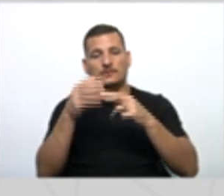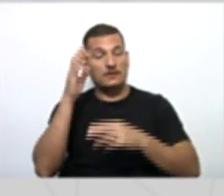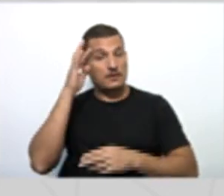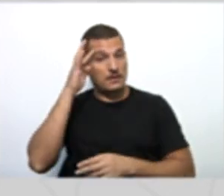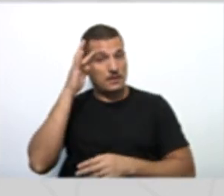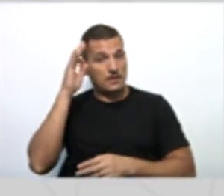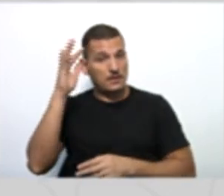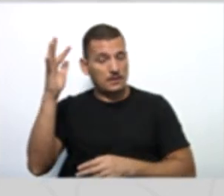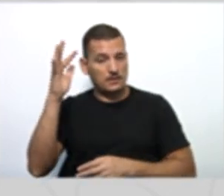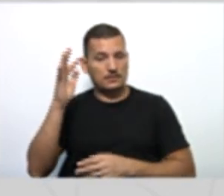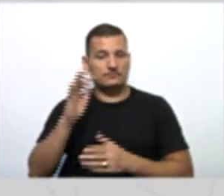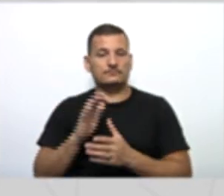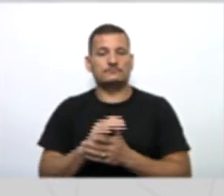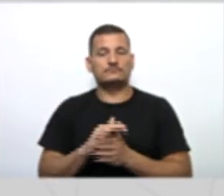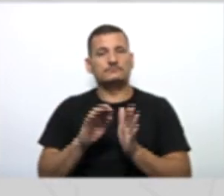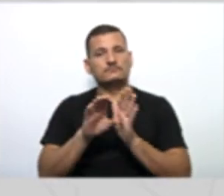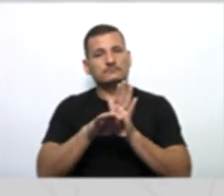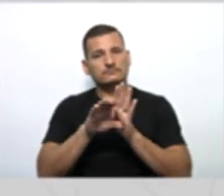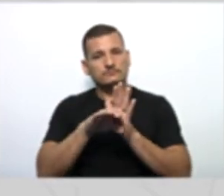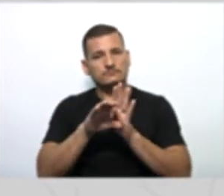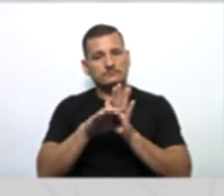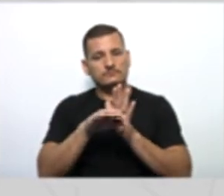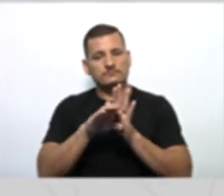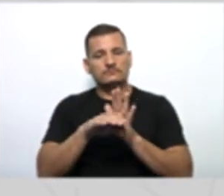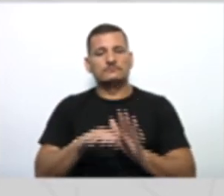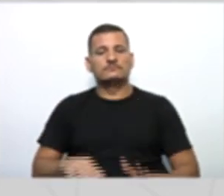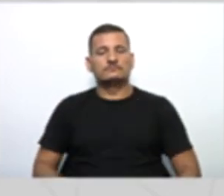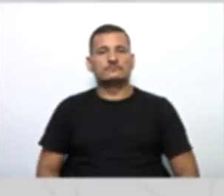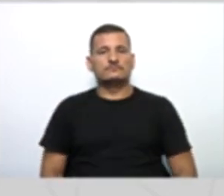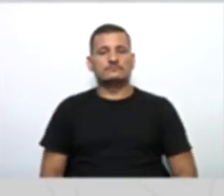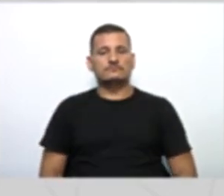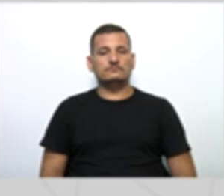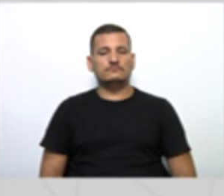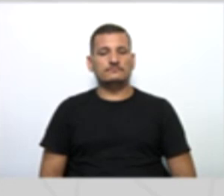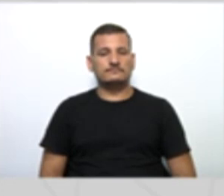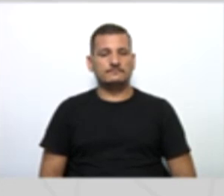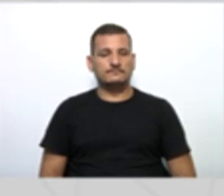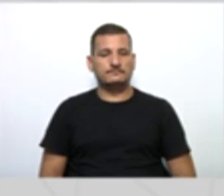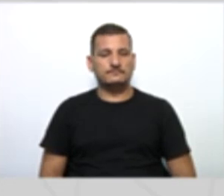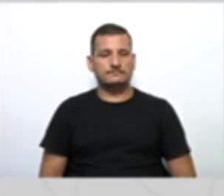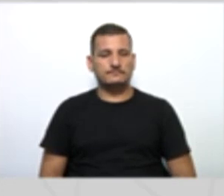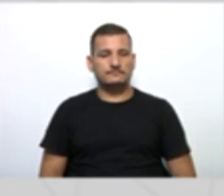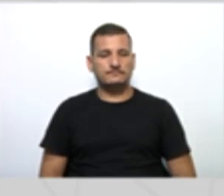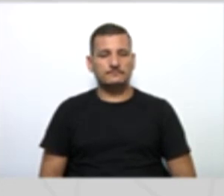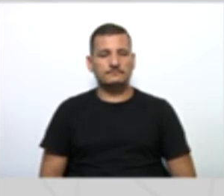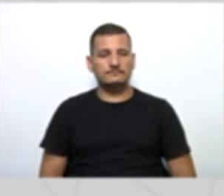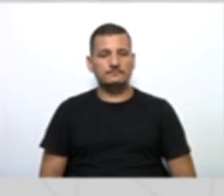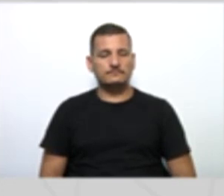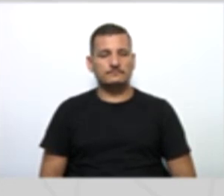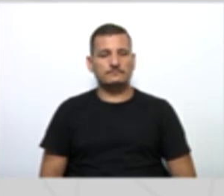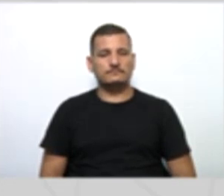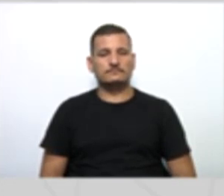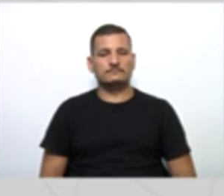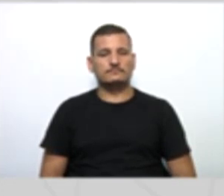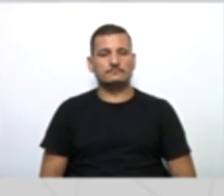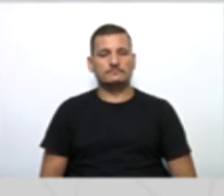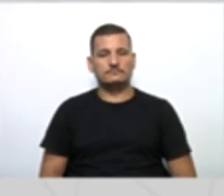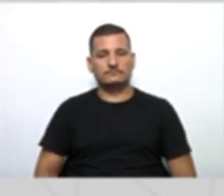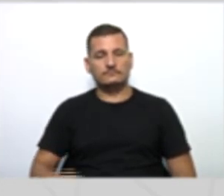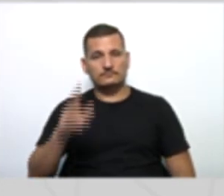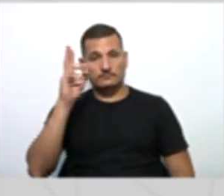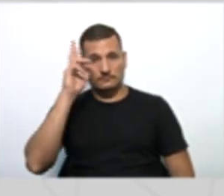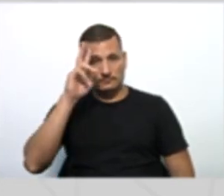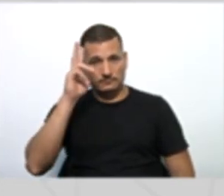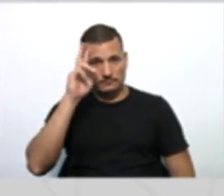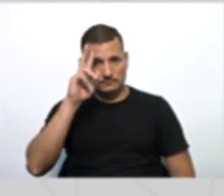que foram construídos por mim ao longo do estágio. Além disso, eu devo fazer o